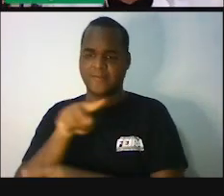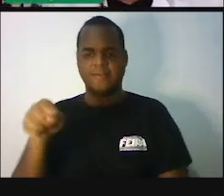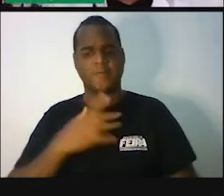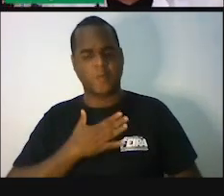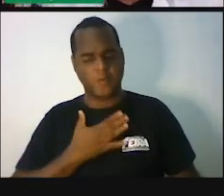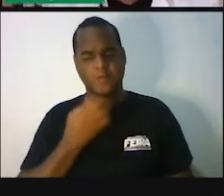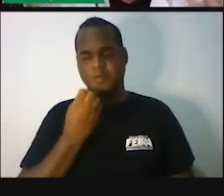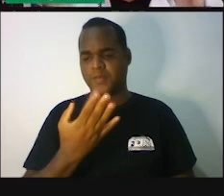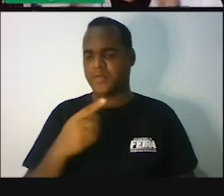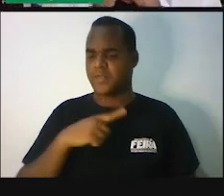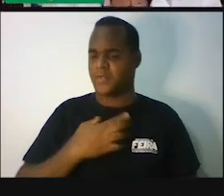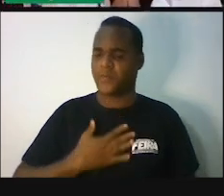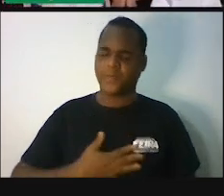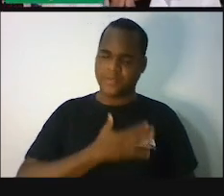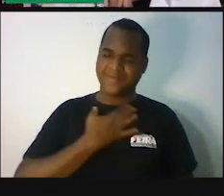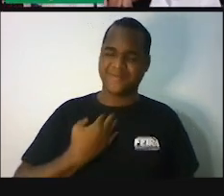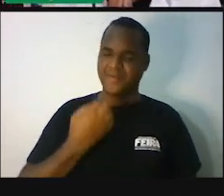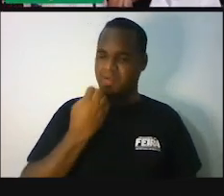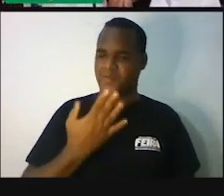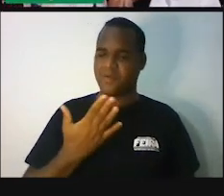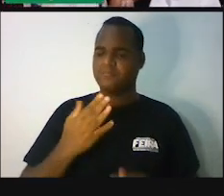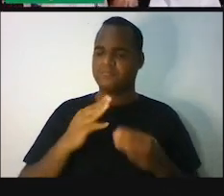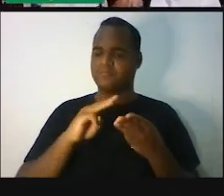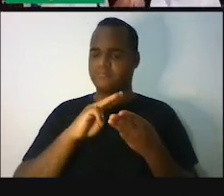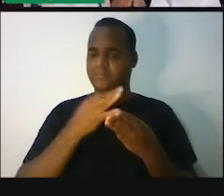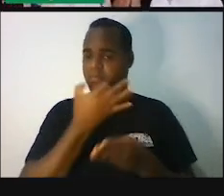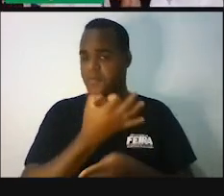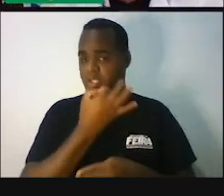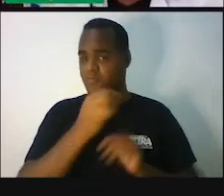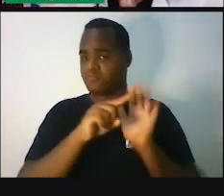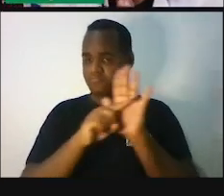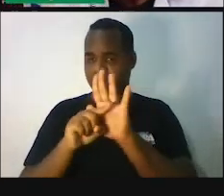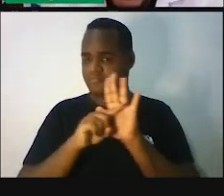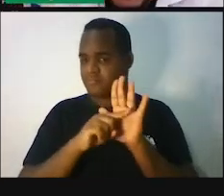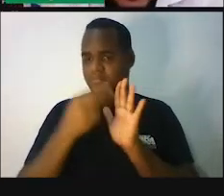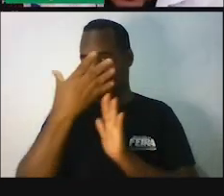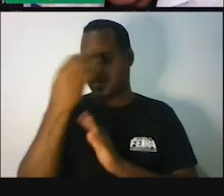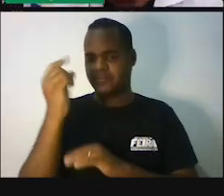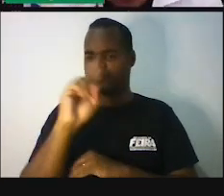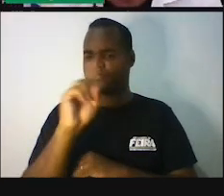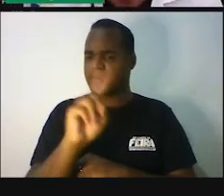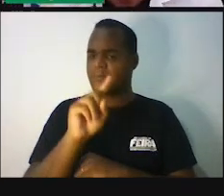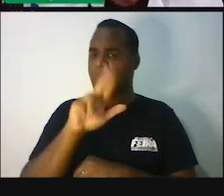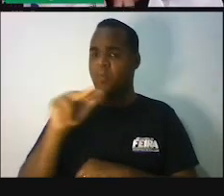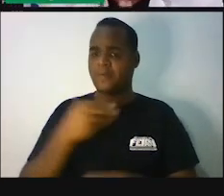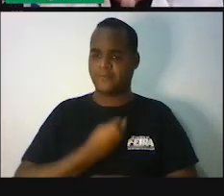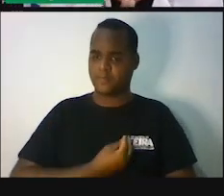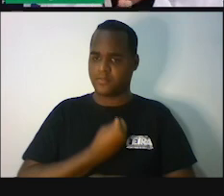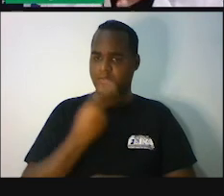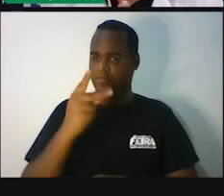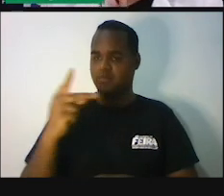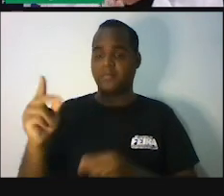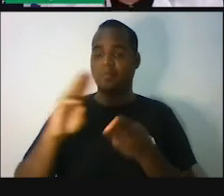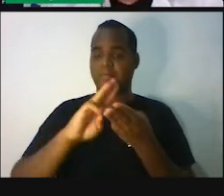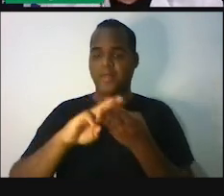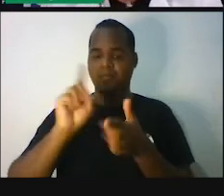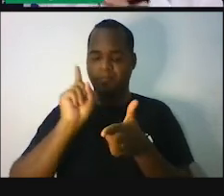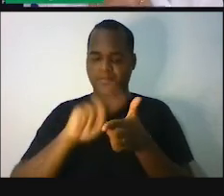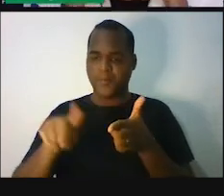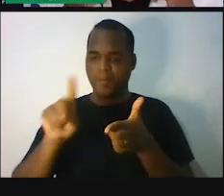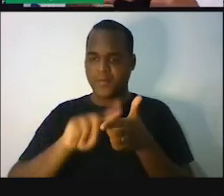gostei bastante. E meu recado sempre é para que você não esqueça nunca, jamais na sua vida, que matemática não é